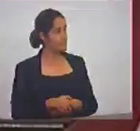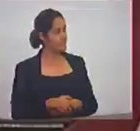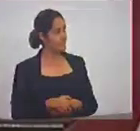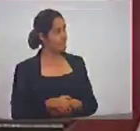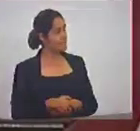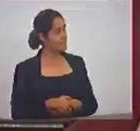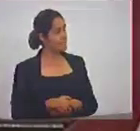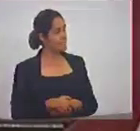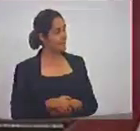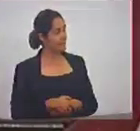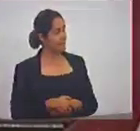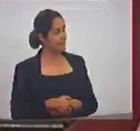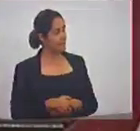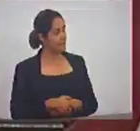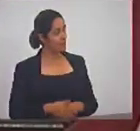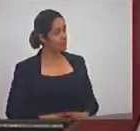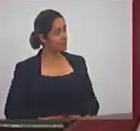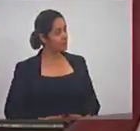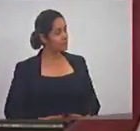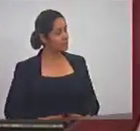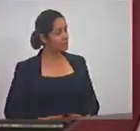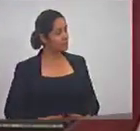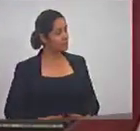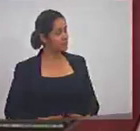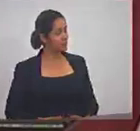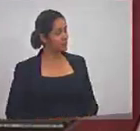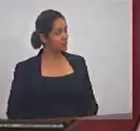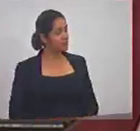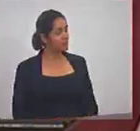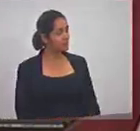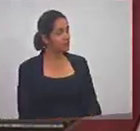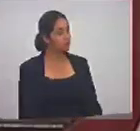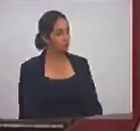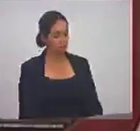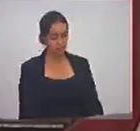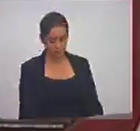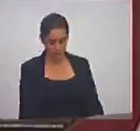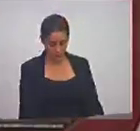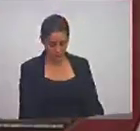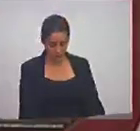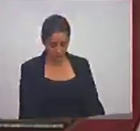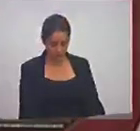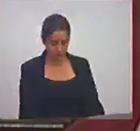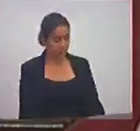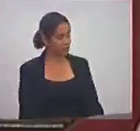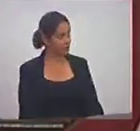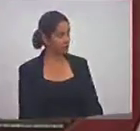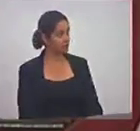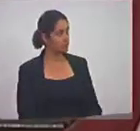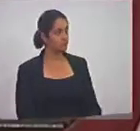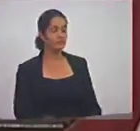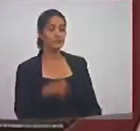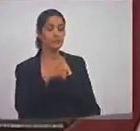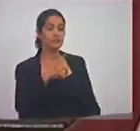me lembrei e vou falar. Existem duas coisas infinitas. A primeira, o universo.